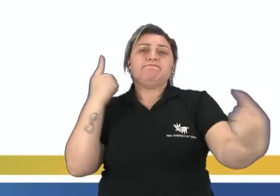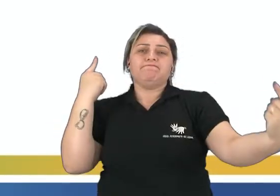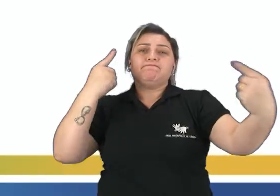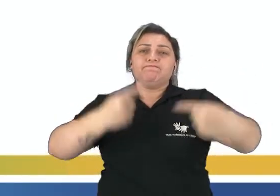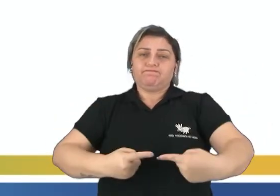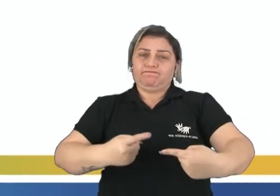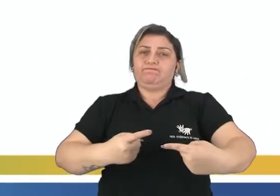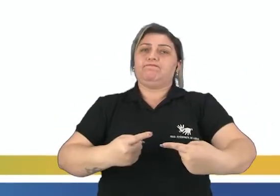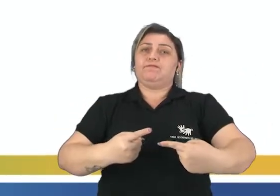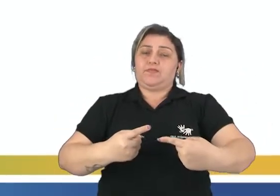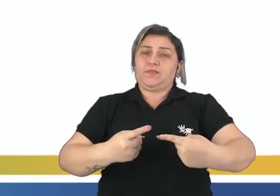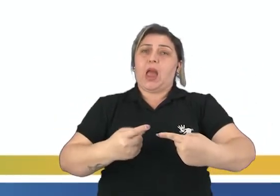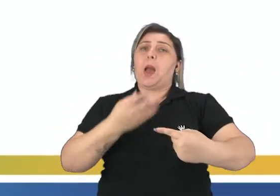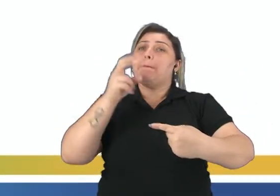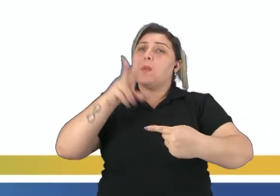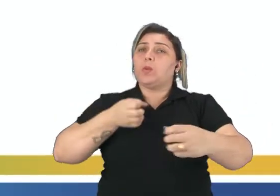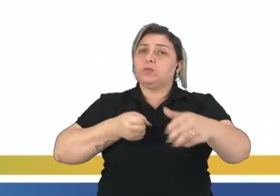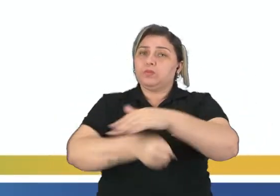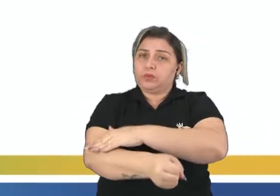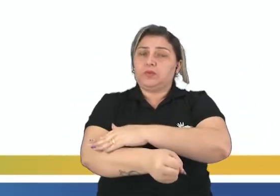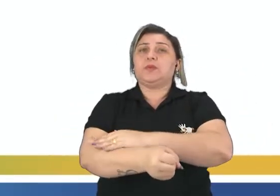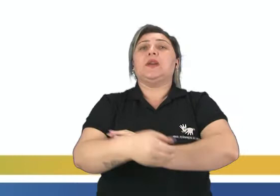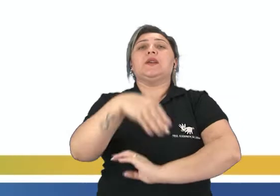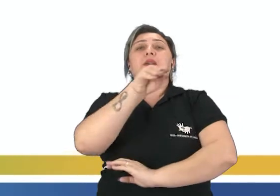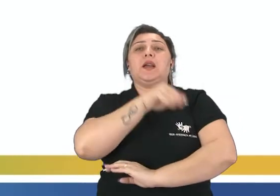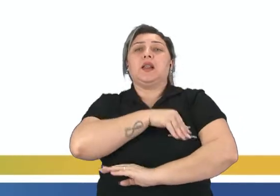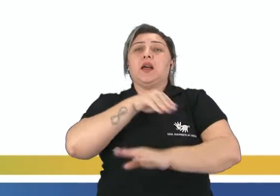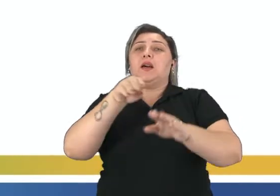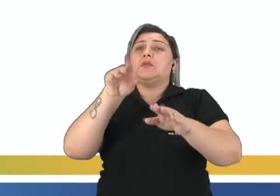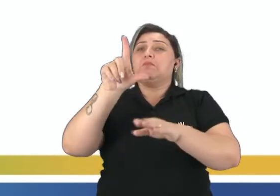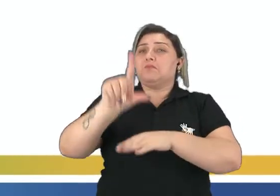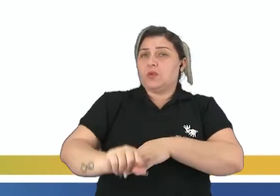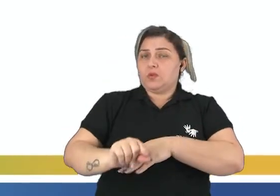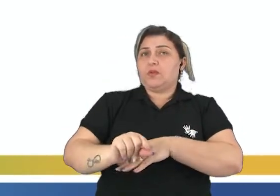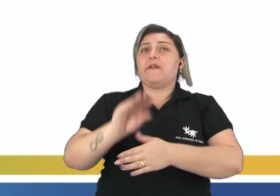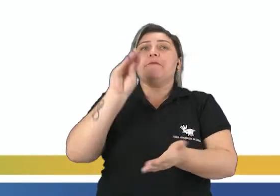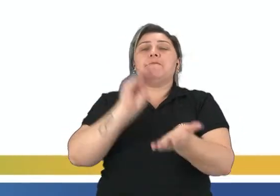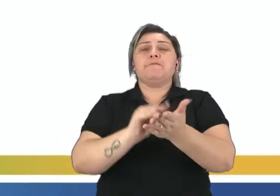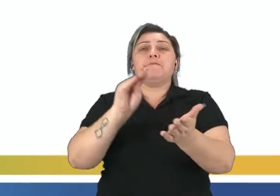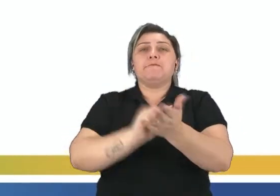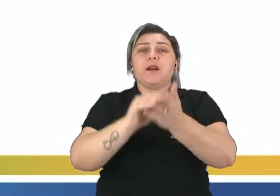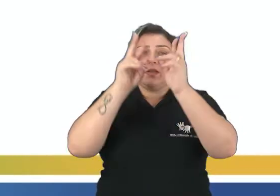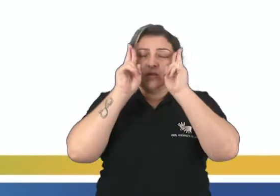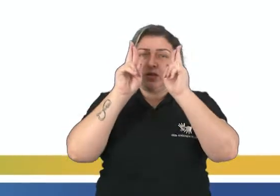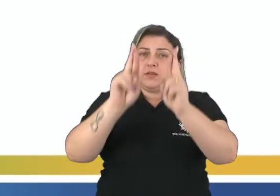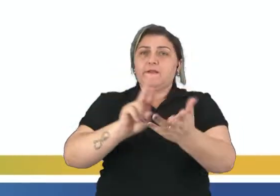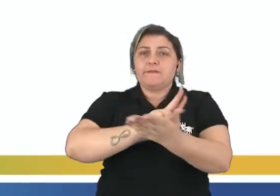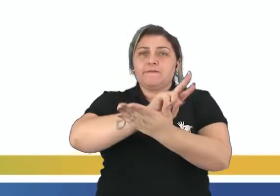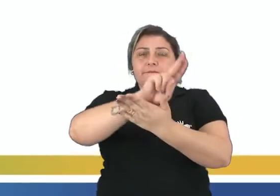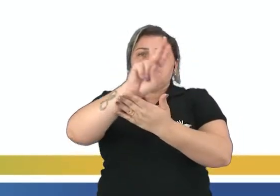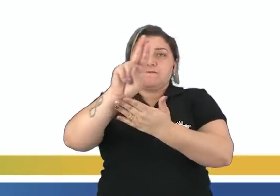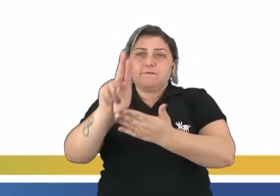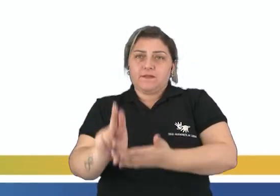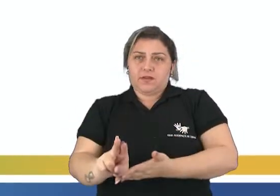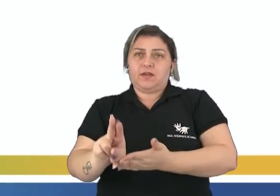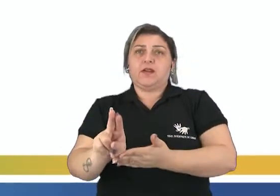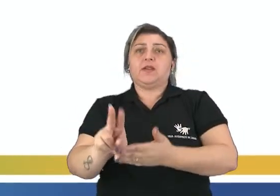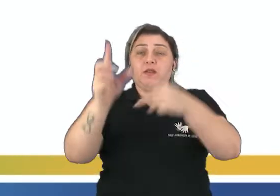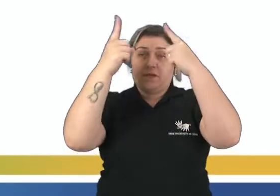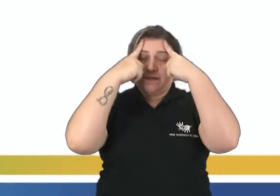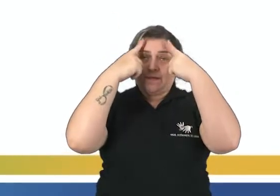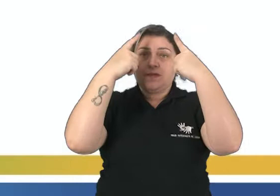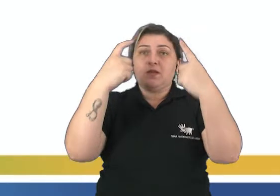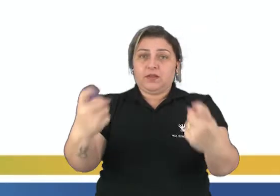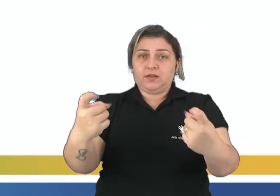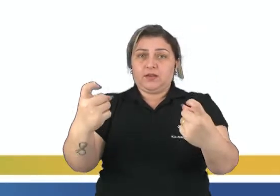Pouca inserção no mercado, cargos e salários desiguais, além da falta de respeito com inúmeros casos de assédio e